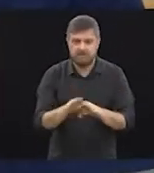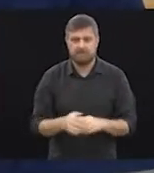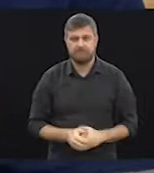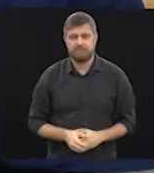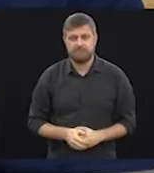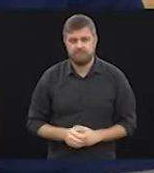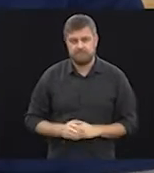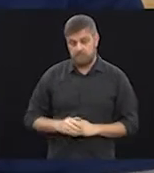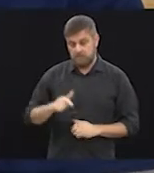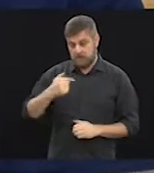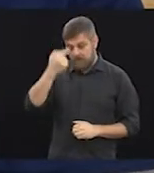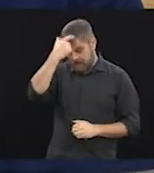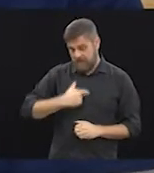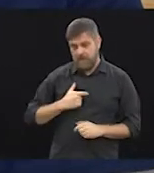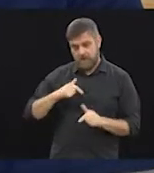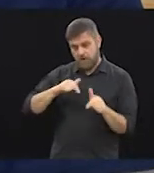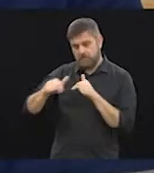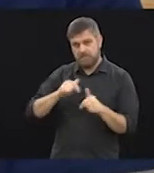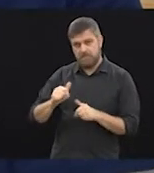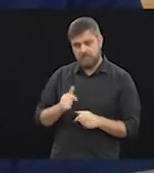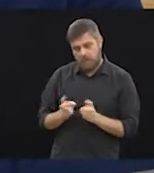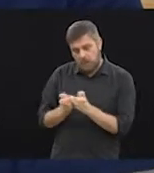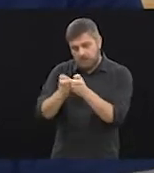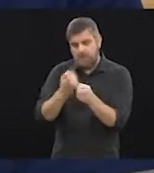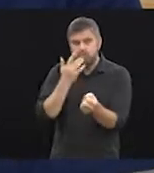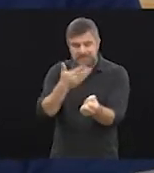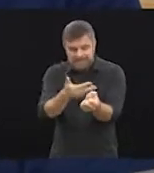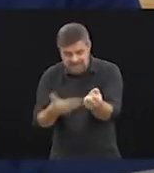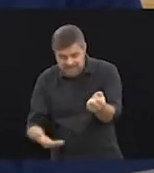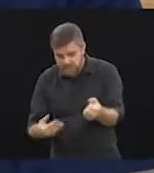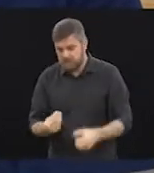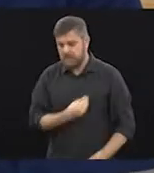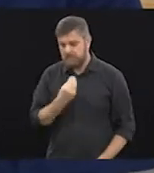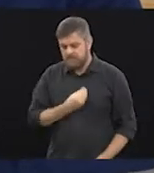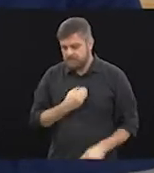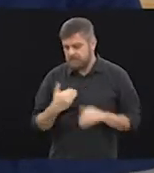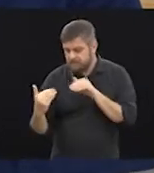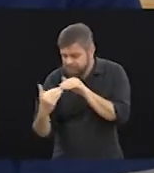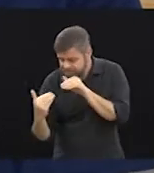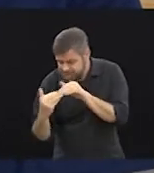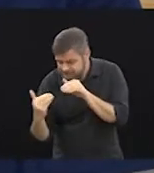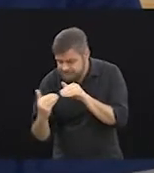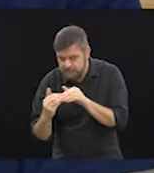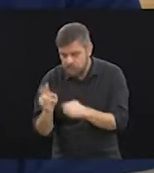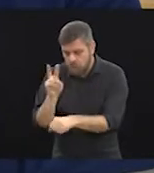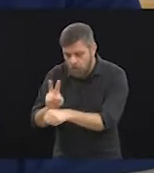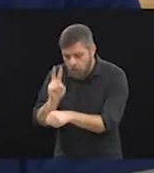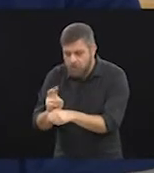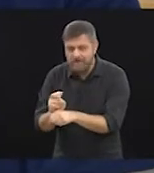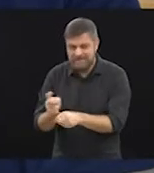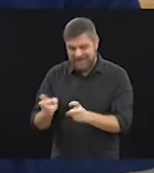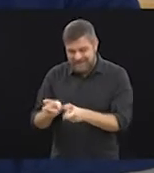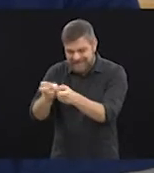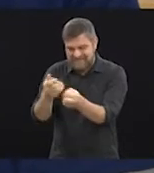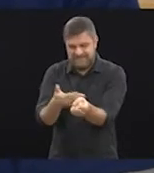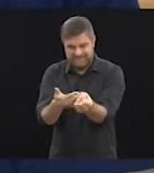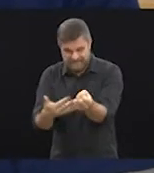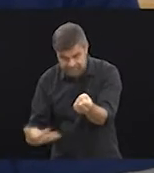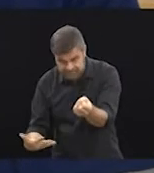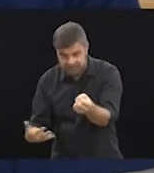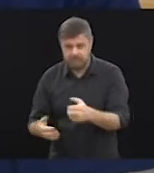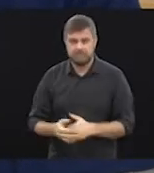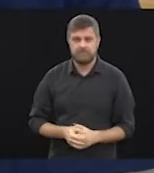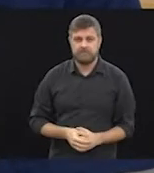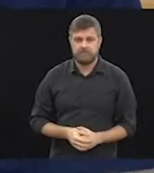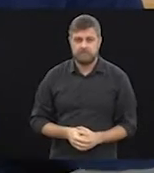é? Eu trabalho na área do câncer hematológico, sempre a minha vida foi ligada ao tratamento de linfomas, leucemias e o transplante de